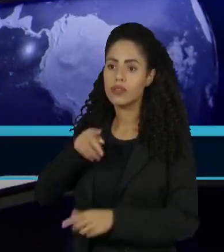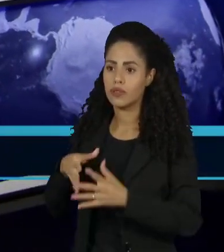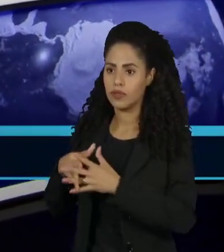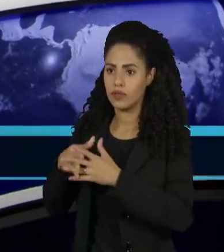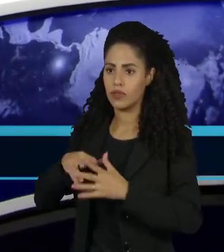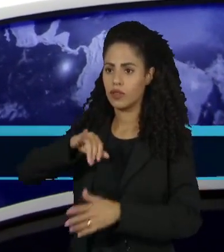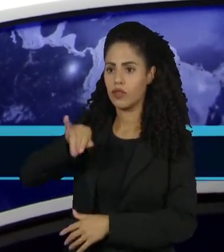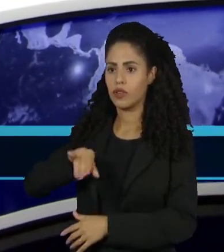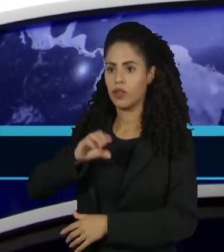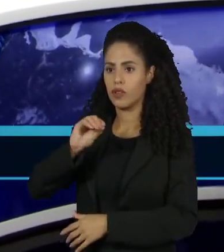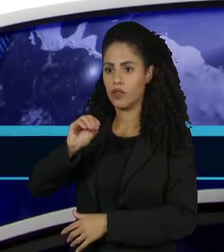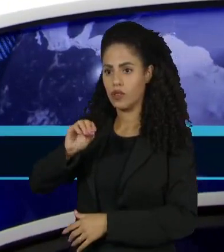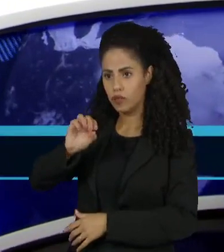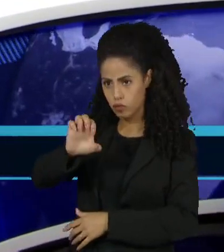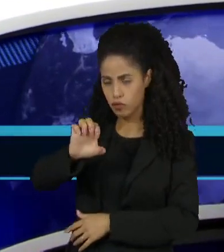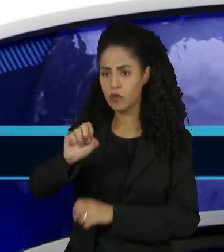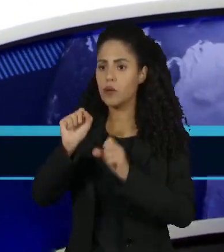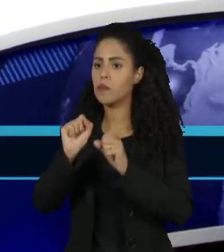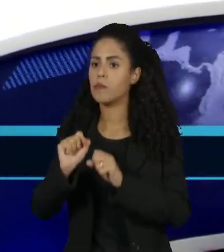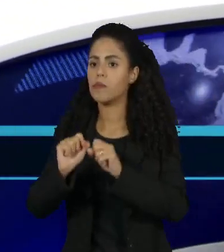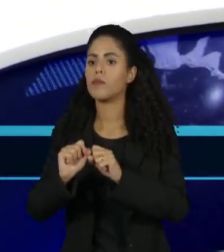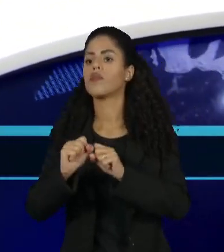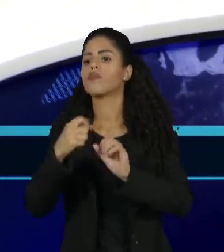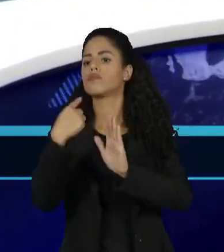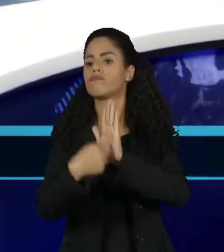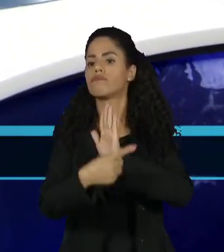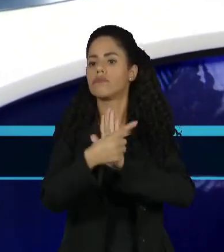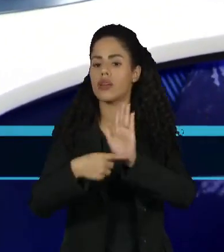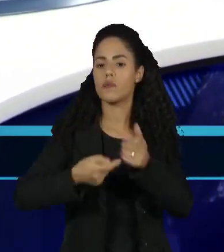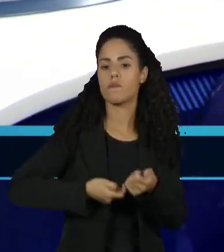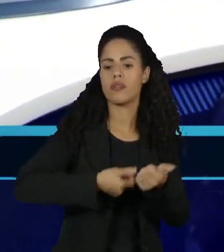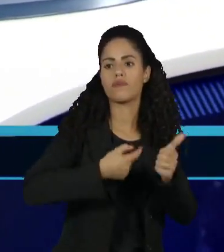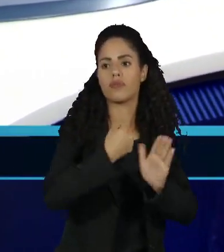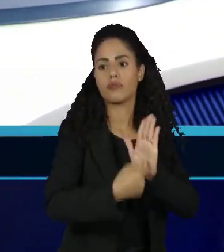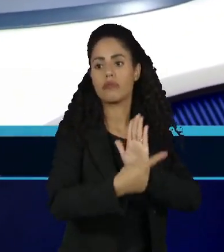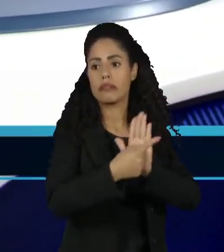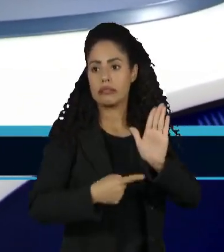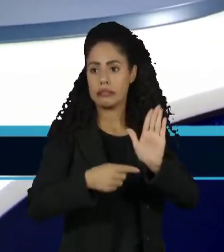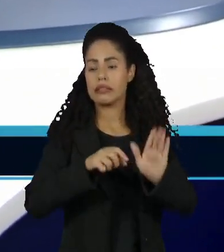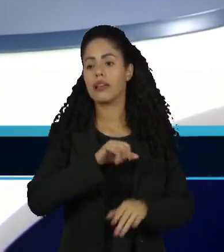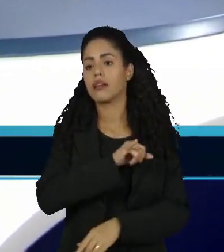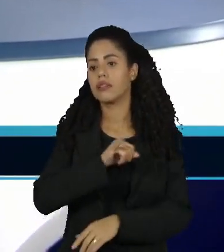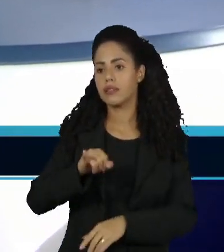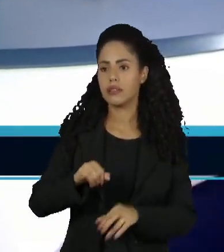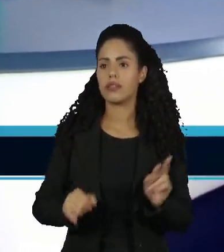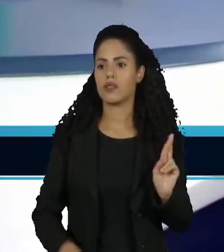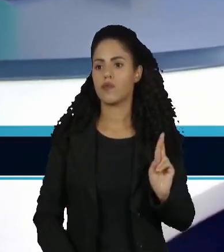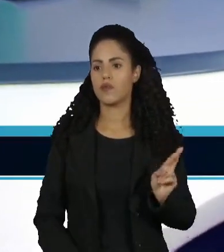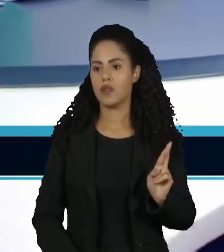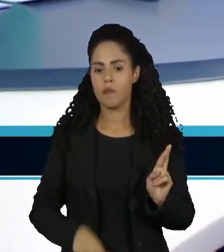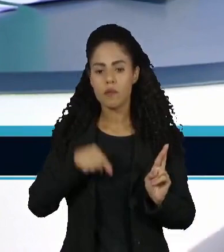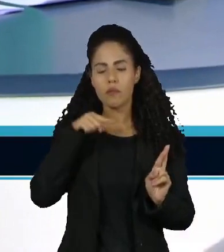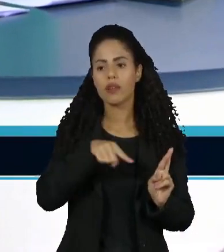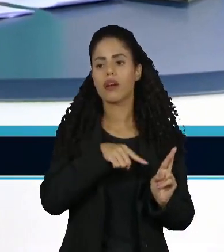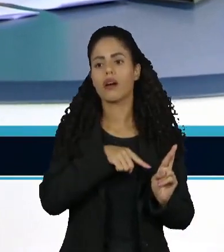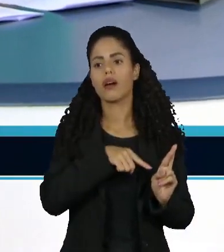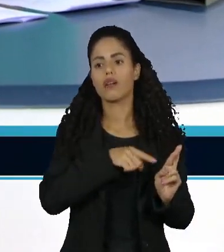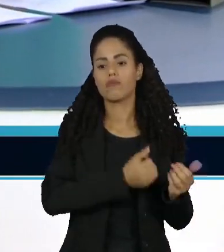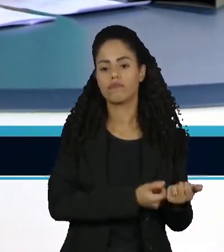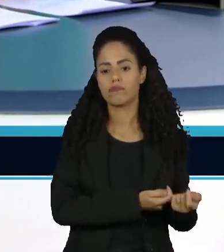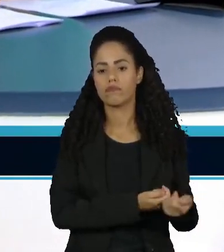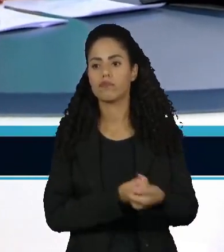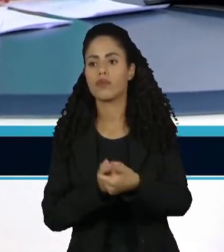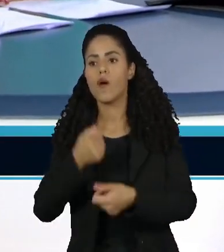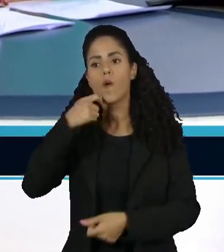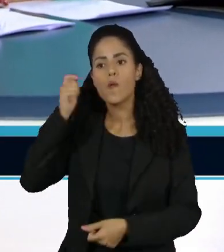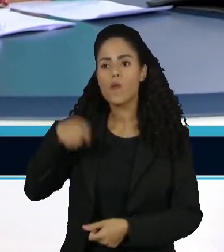já avisou que pode vetar o pacote de ajuda a Israel se os republicanos não incluírem os repasses para a Ucrânia.